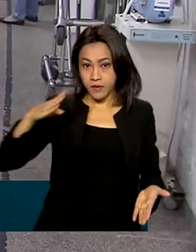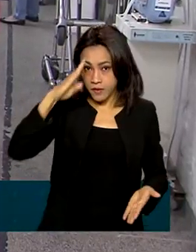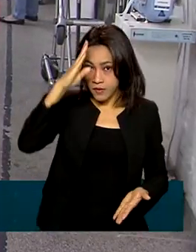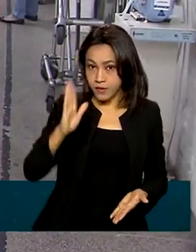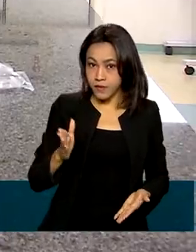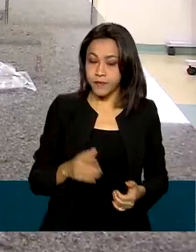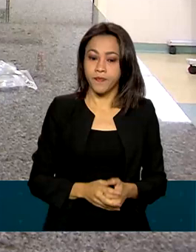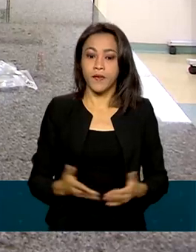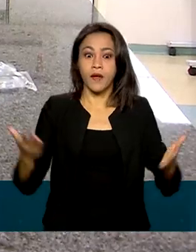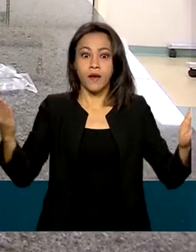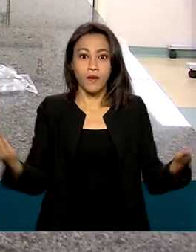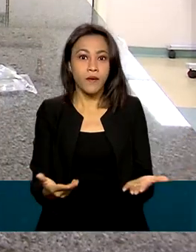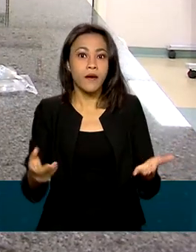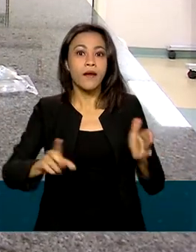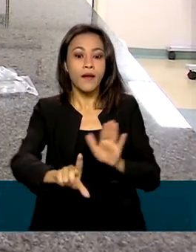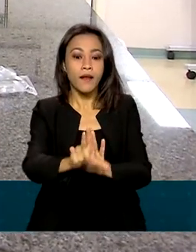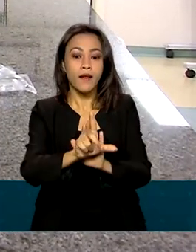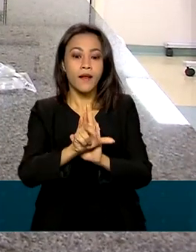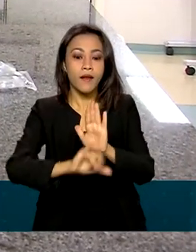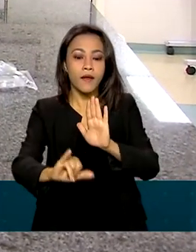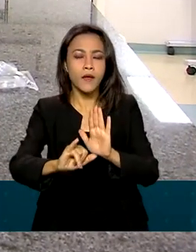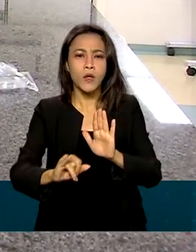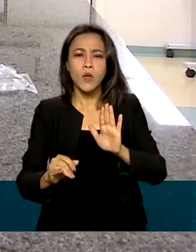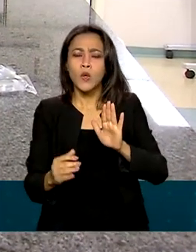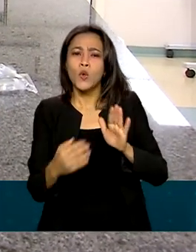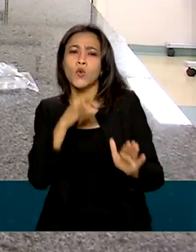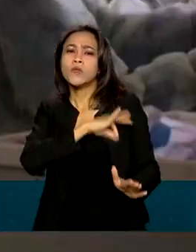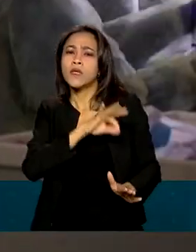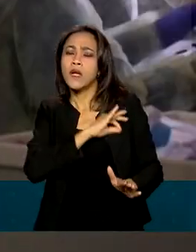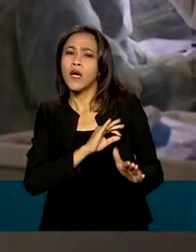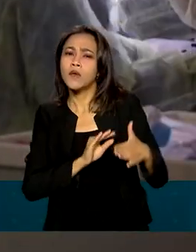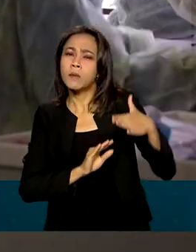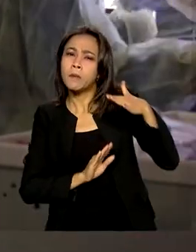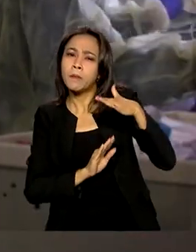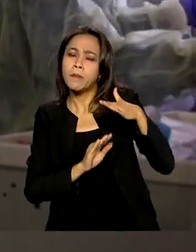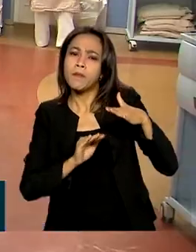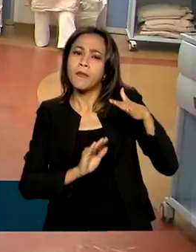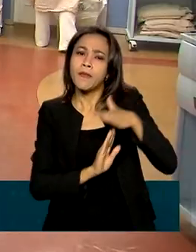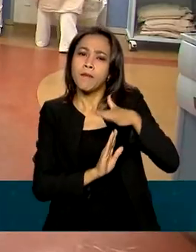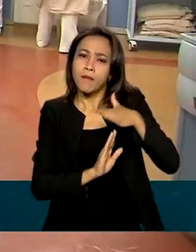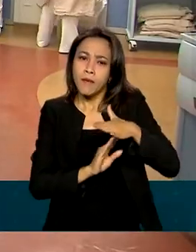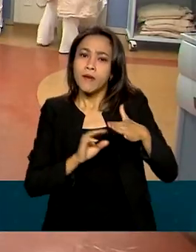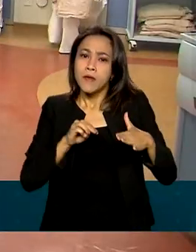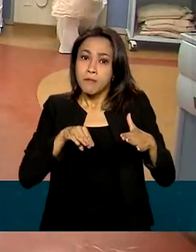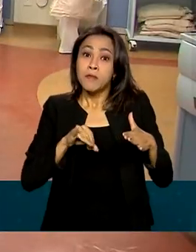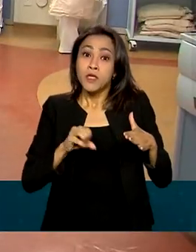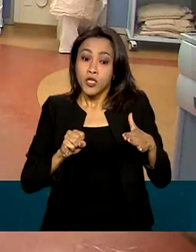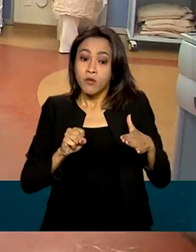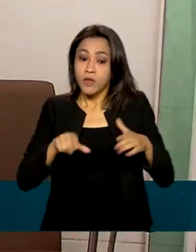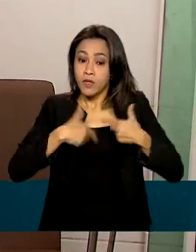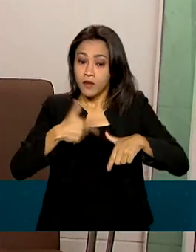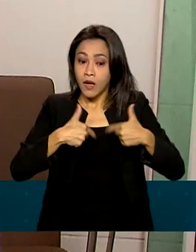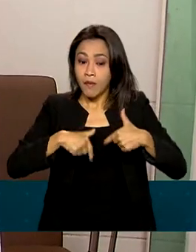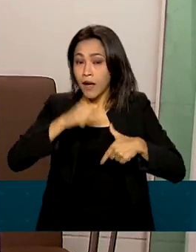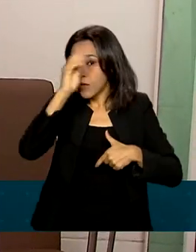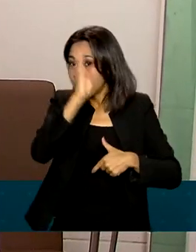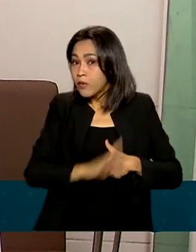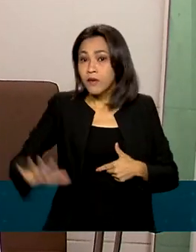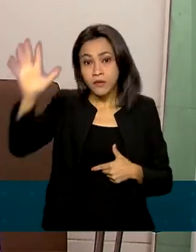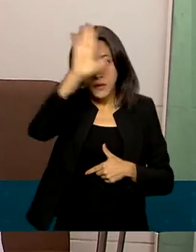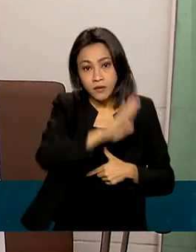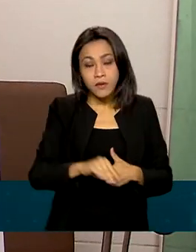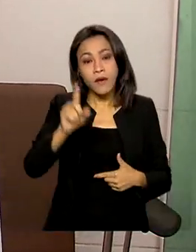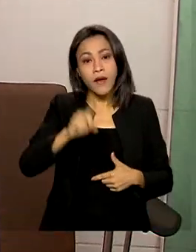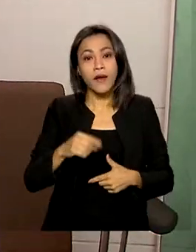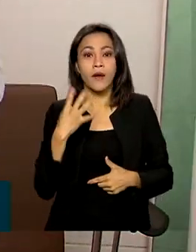Agora é lei. O valor mínimo inicial para os enfermeiros que atuam na saúde pública e privada em todo o território nacional